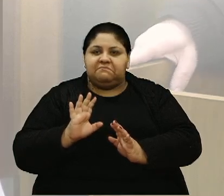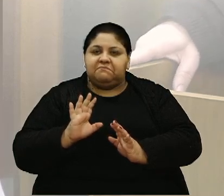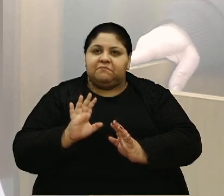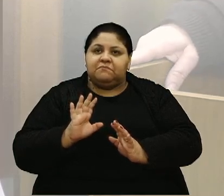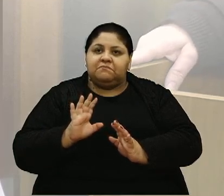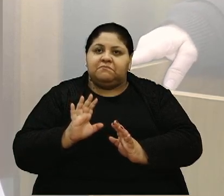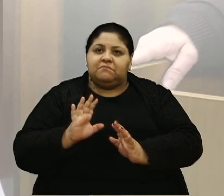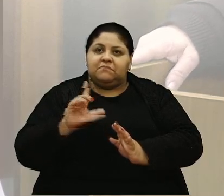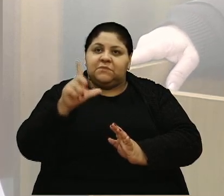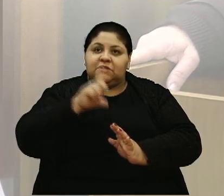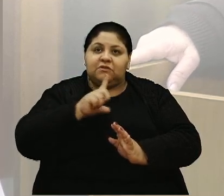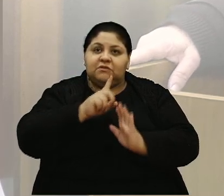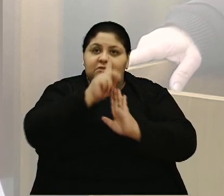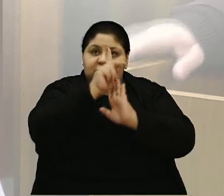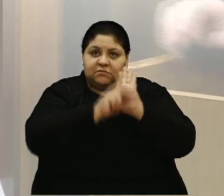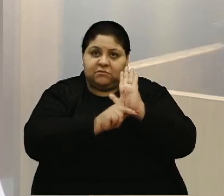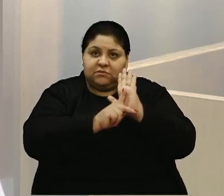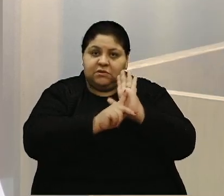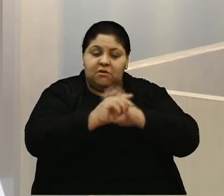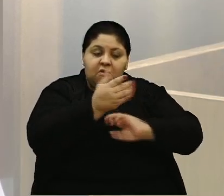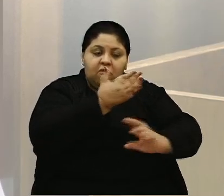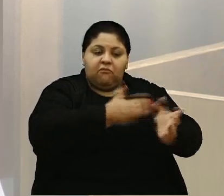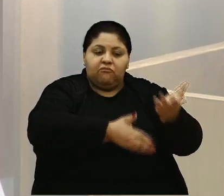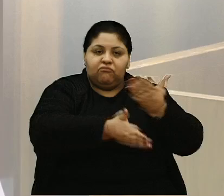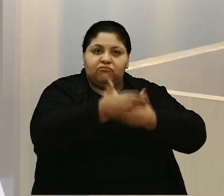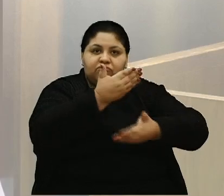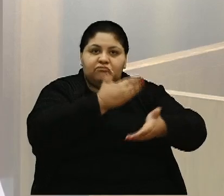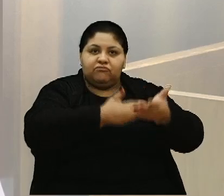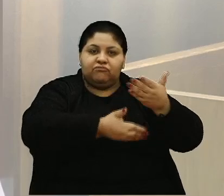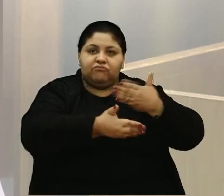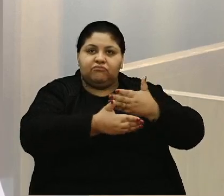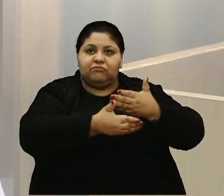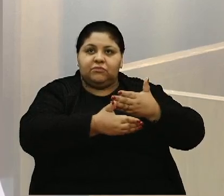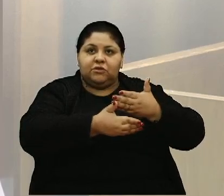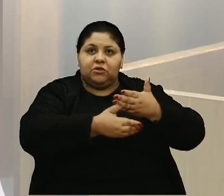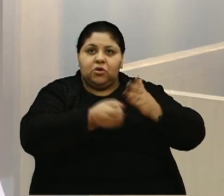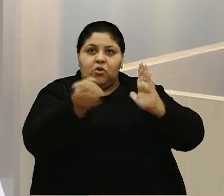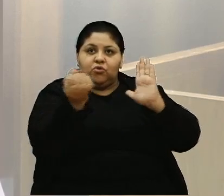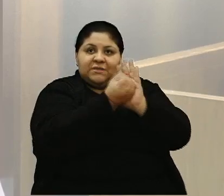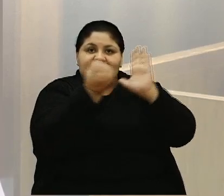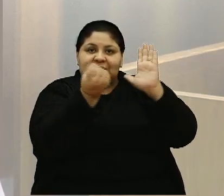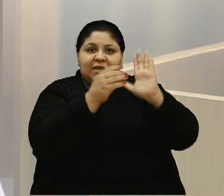Pois bem, eu tenho um projeto tramitando sobre o selo Bauru de Caxias.